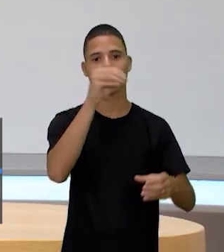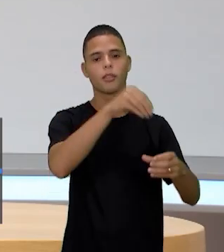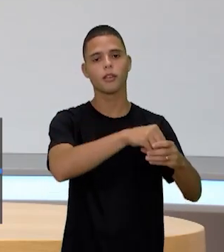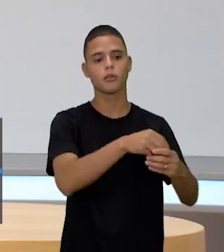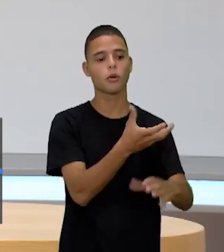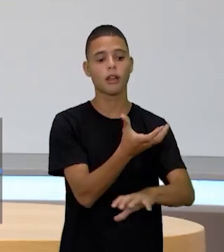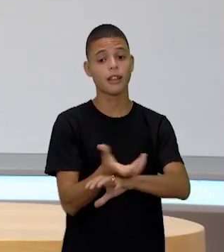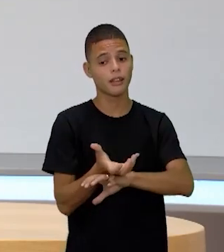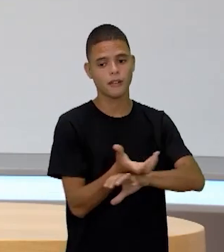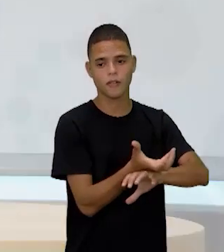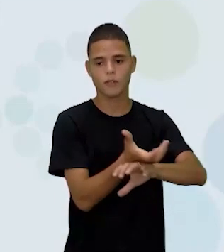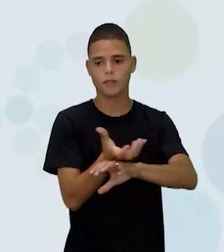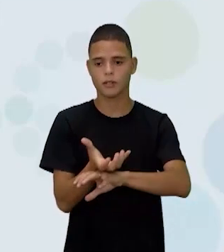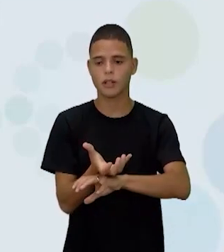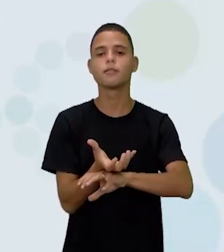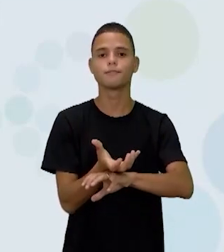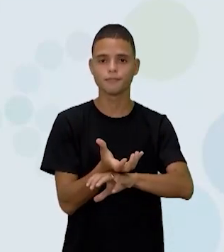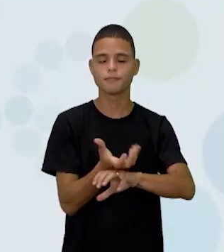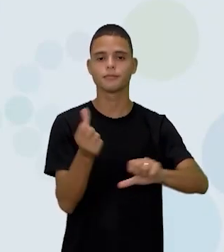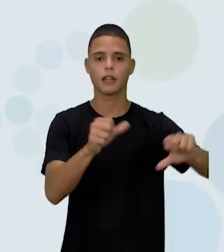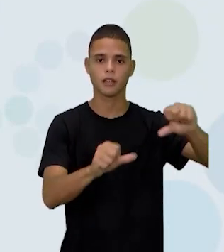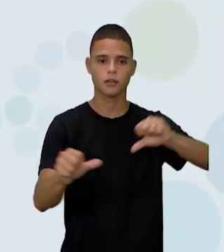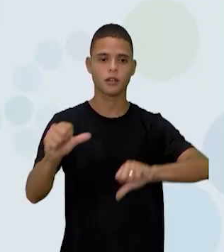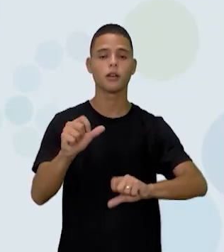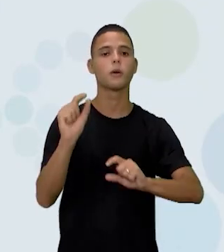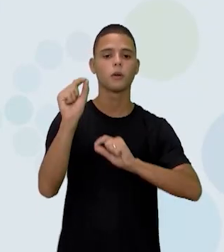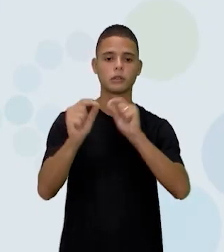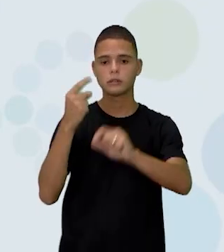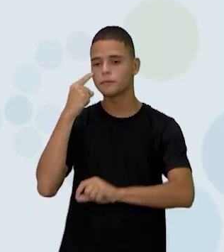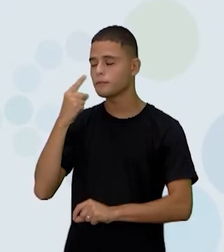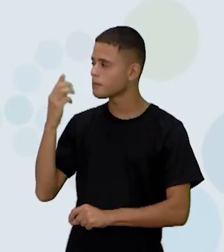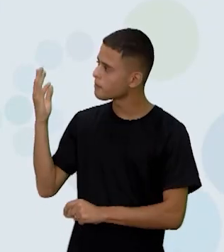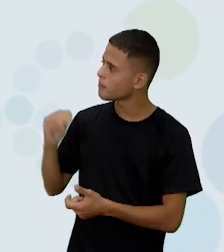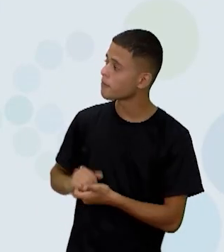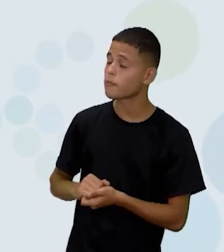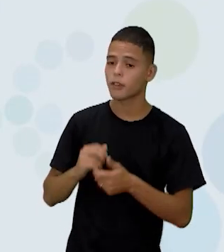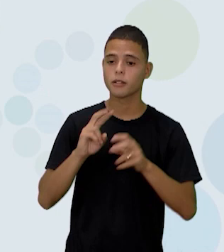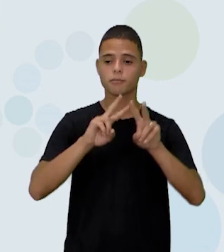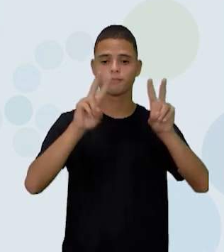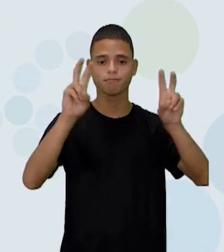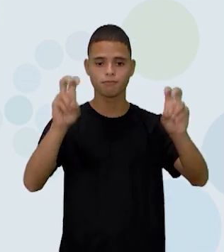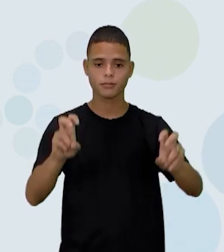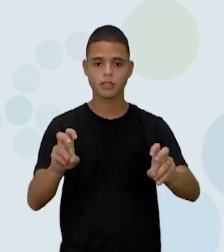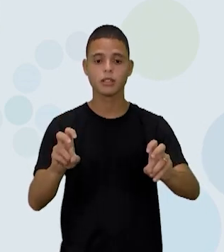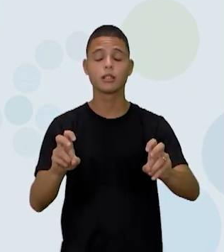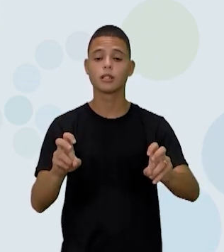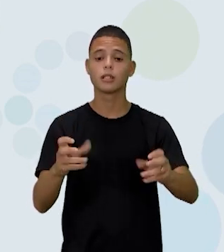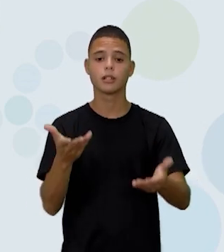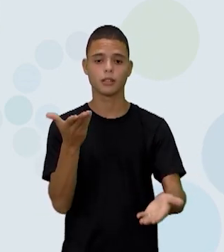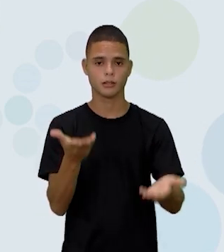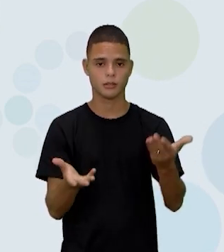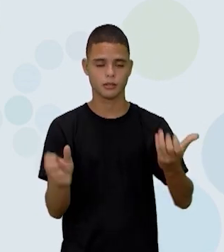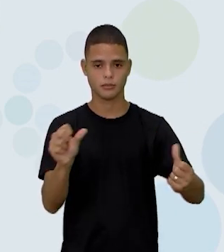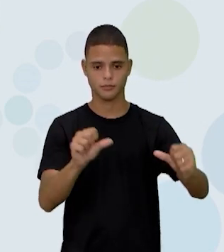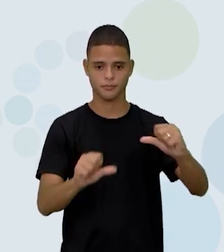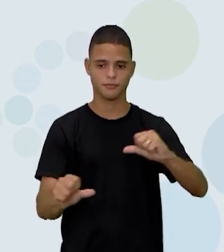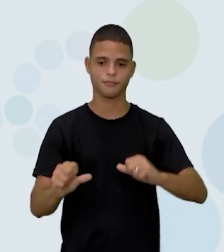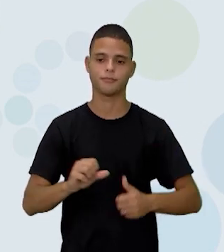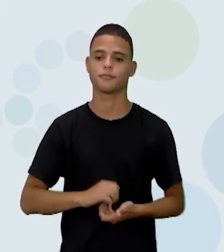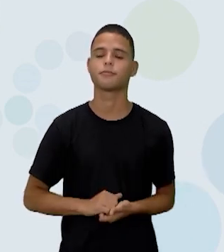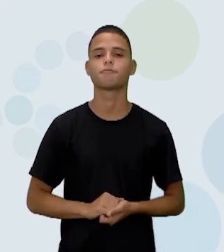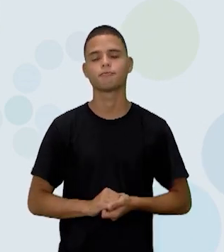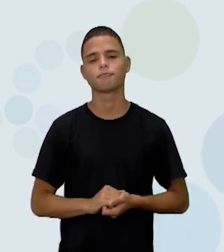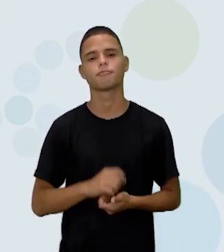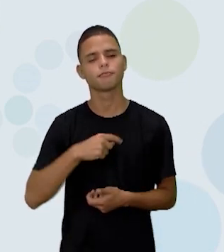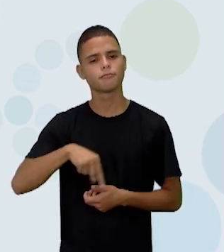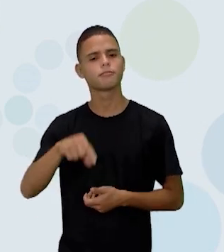se chama equilíbrio químico. Então, o tema da nossa aula de hoje é equilíbrio químico. Então, a gente sabe